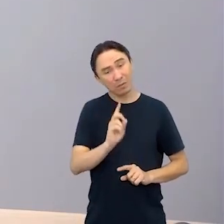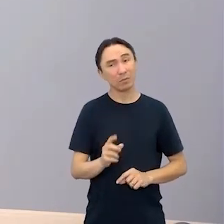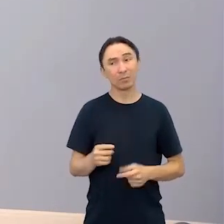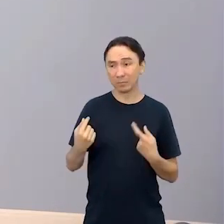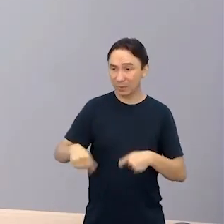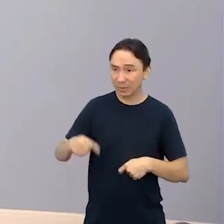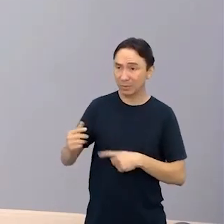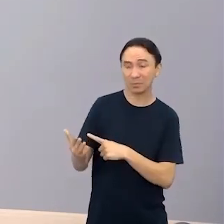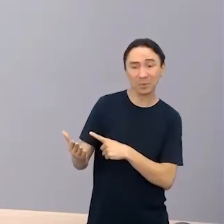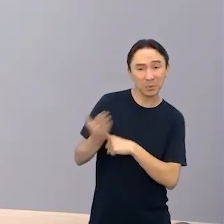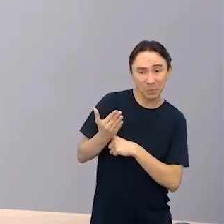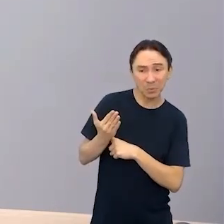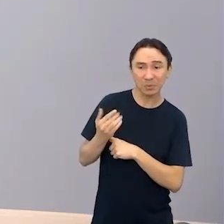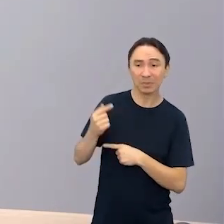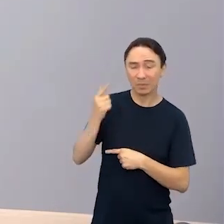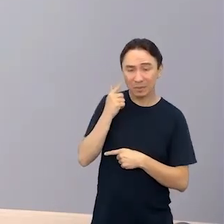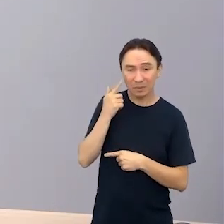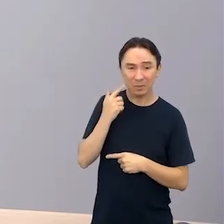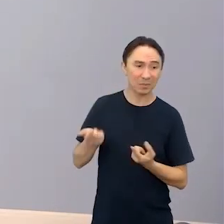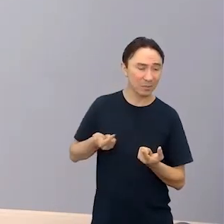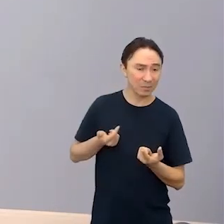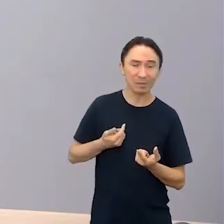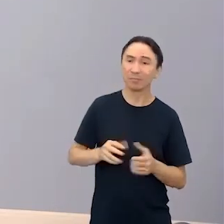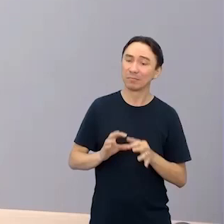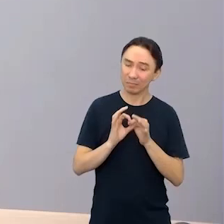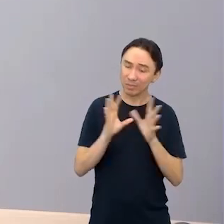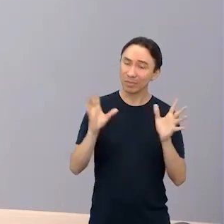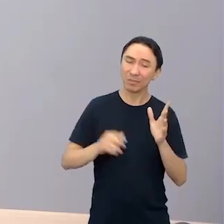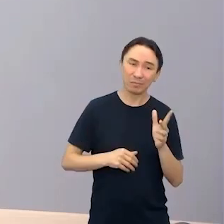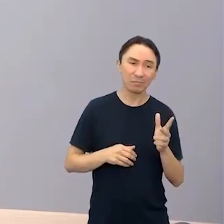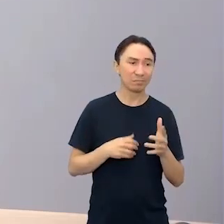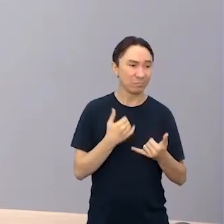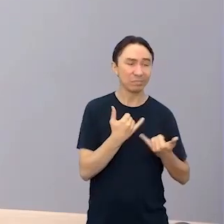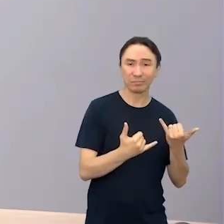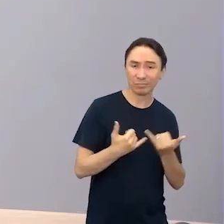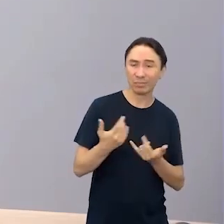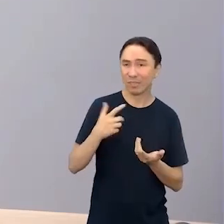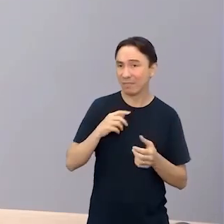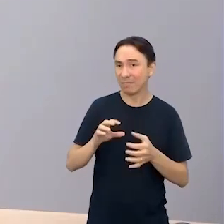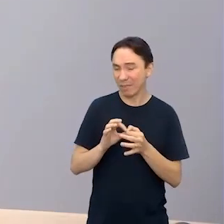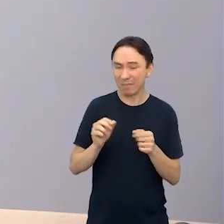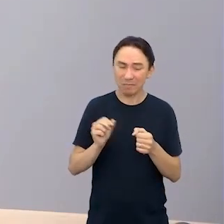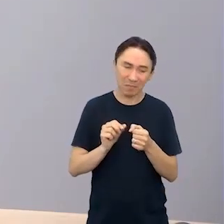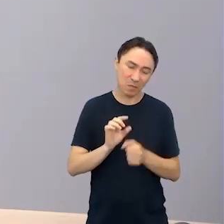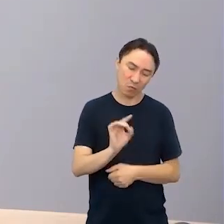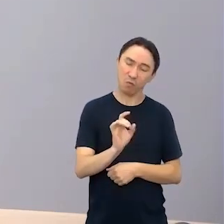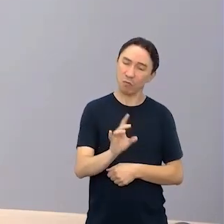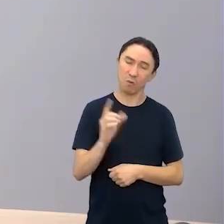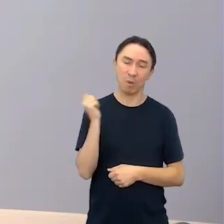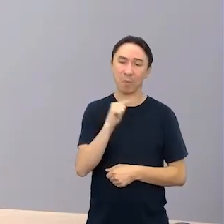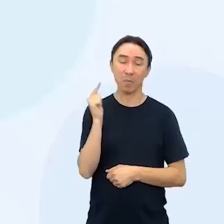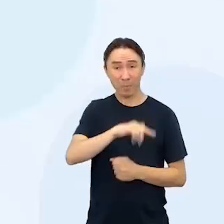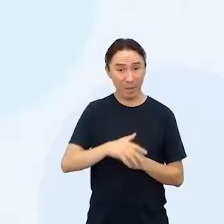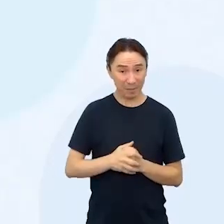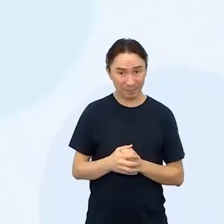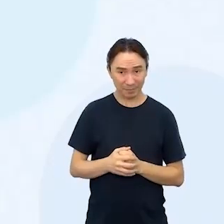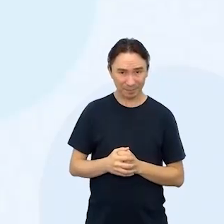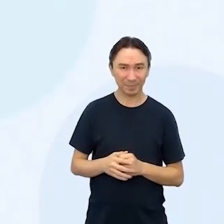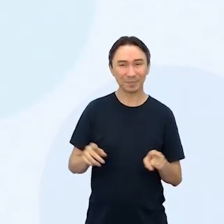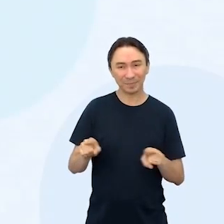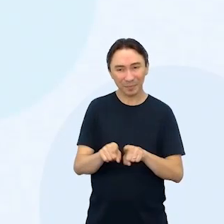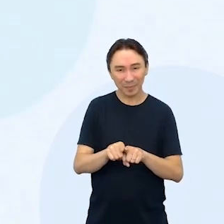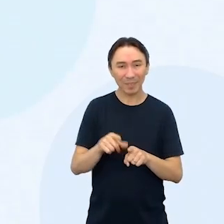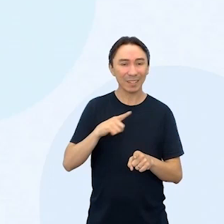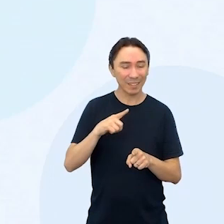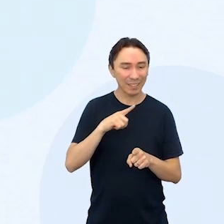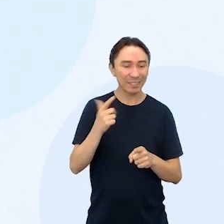nos tornar mais independente e mais autônomo. E aí, dentro das categorias da tecnologia assistiva, se vocês puderem apresentar o slide, por